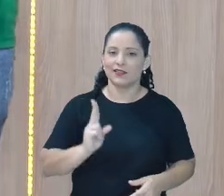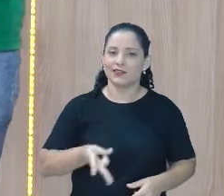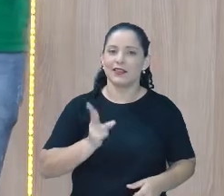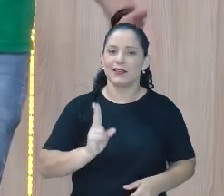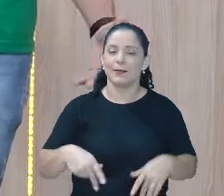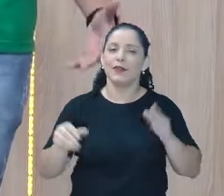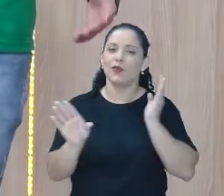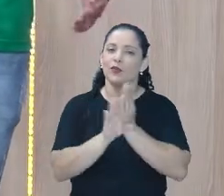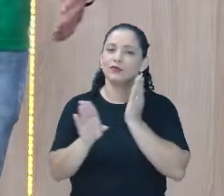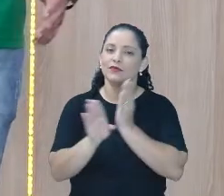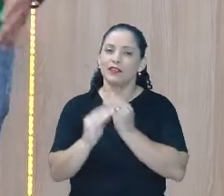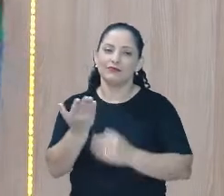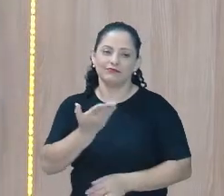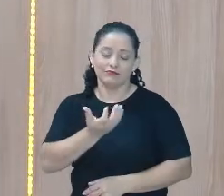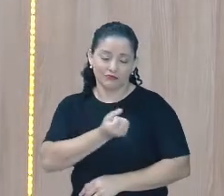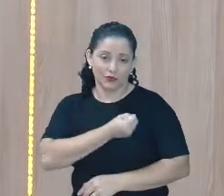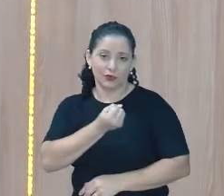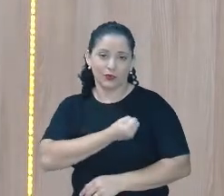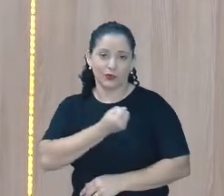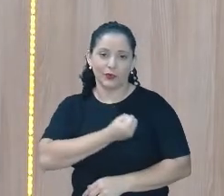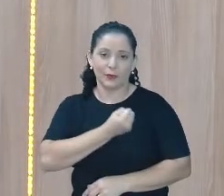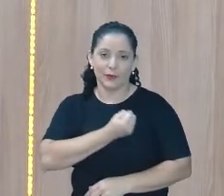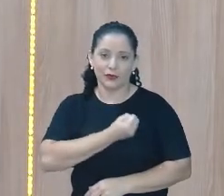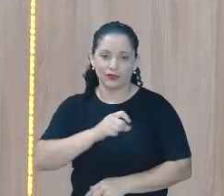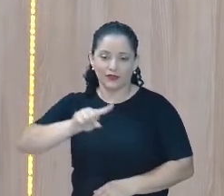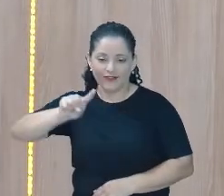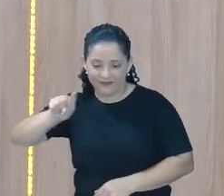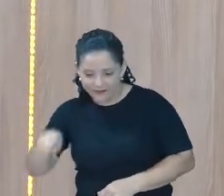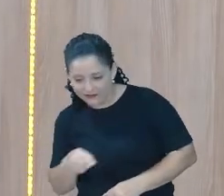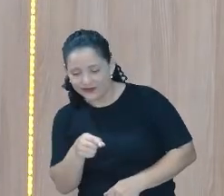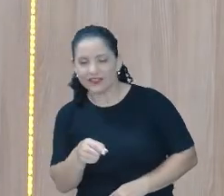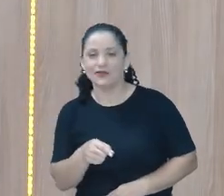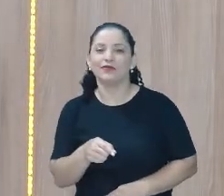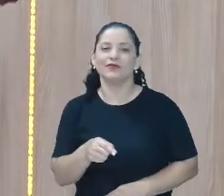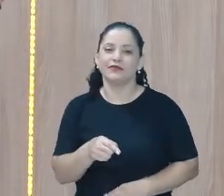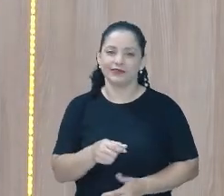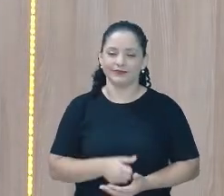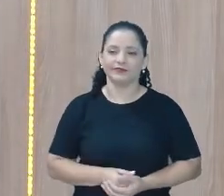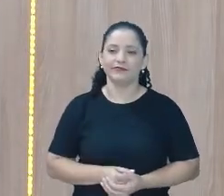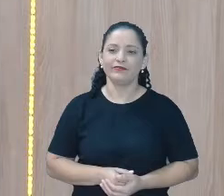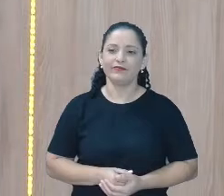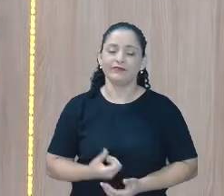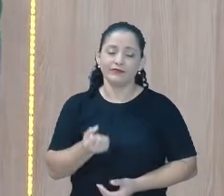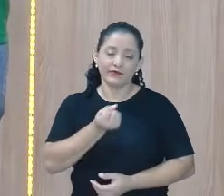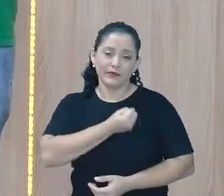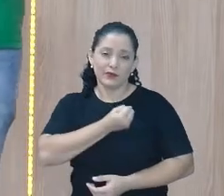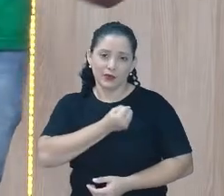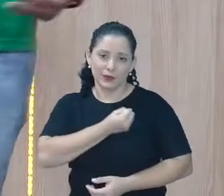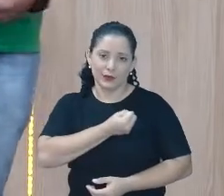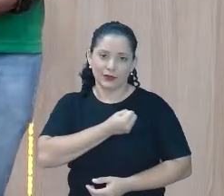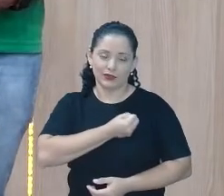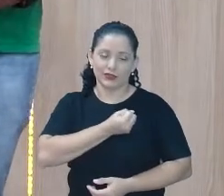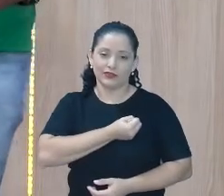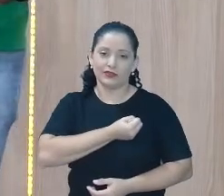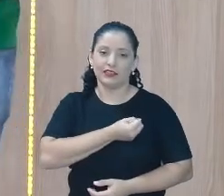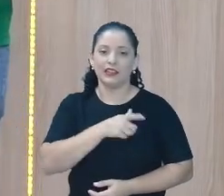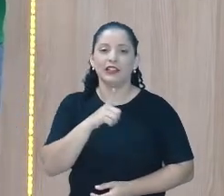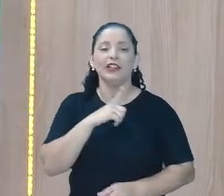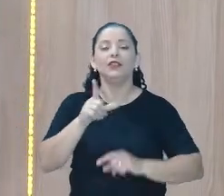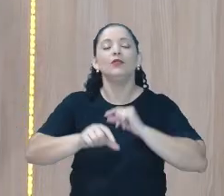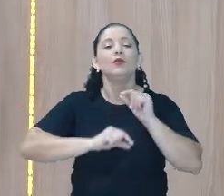números decimais, tá? Que são números que aparecem aí com vírgula. E esses números, alguns